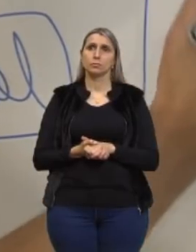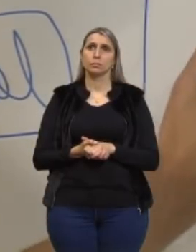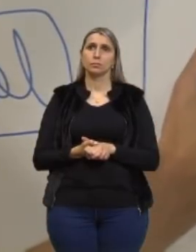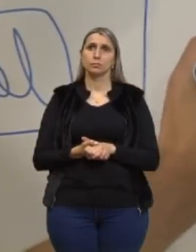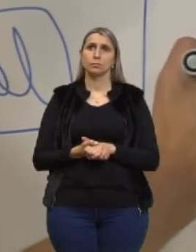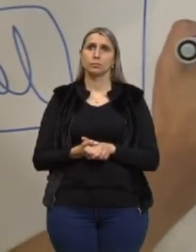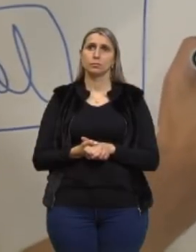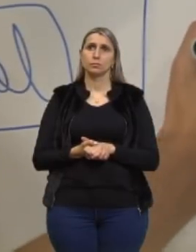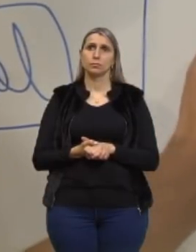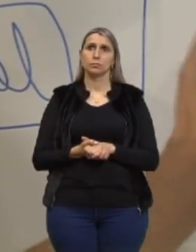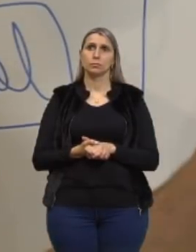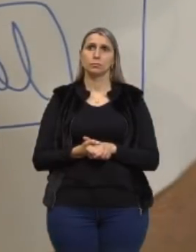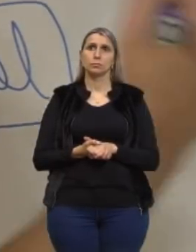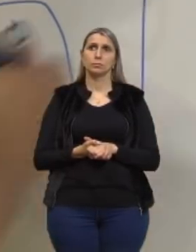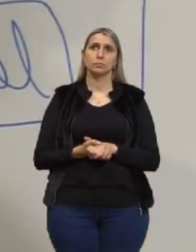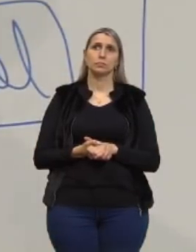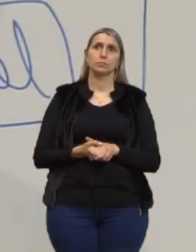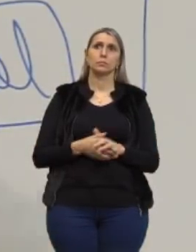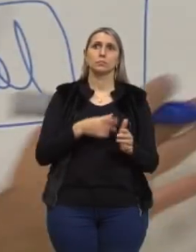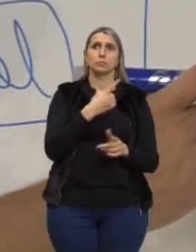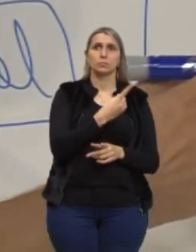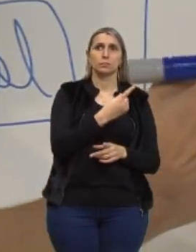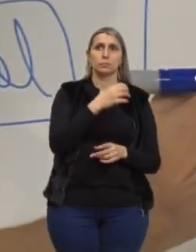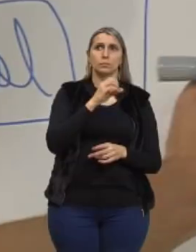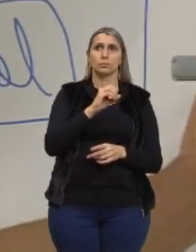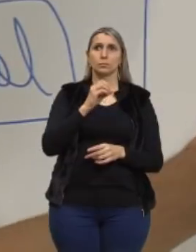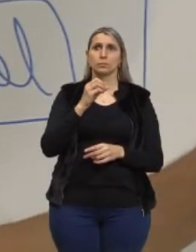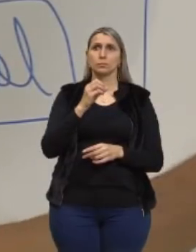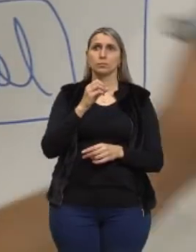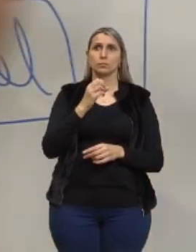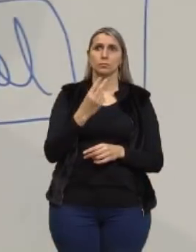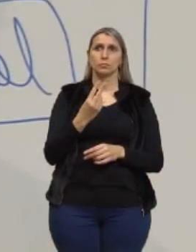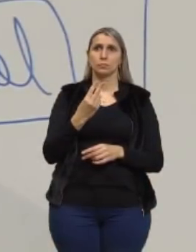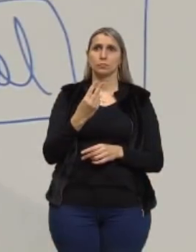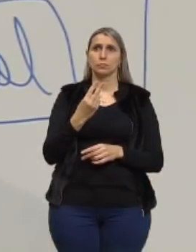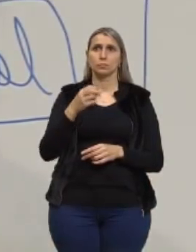15916 9 10 tá aqui ó